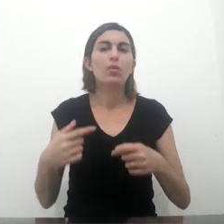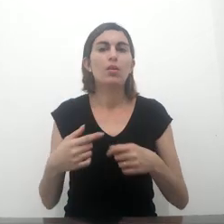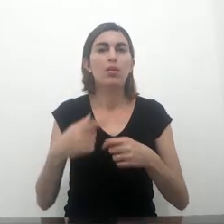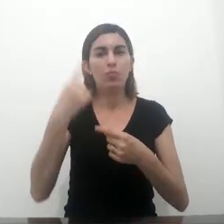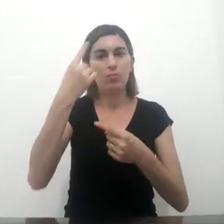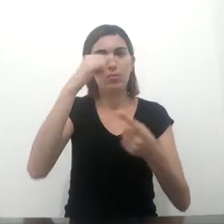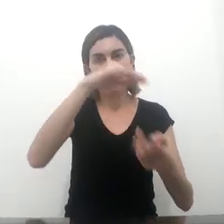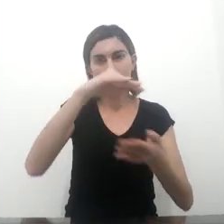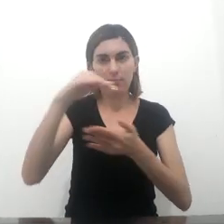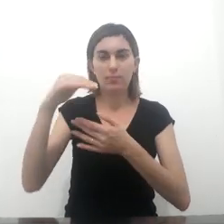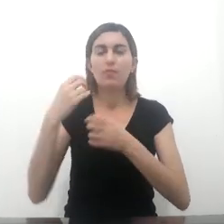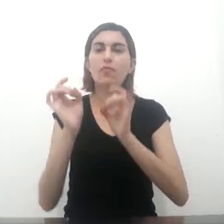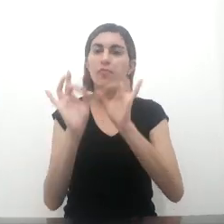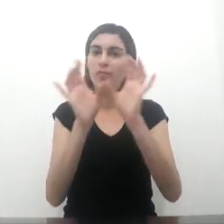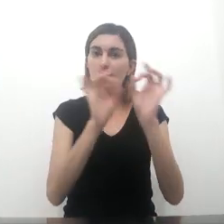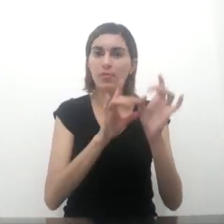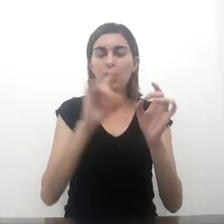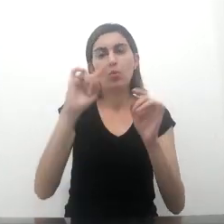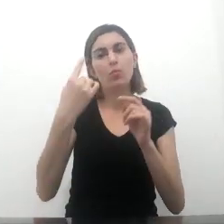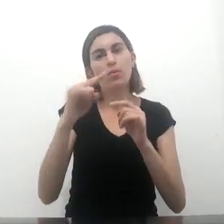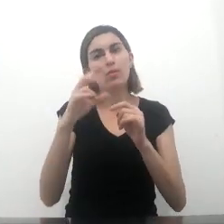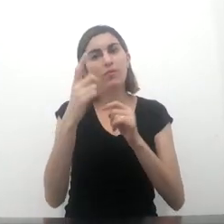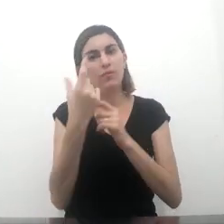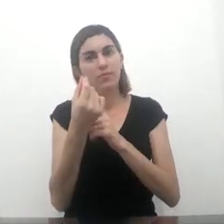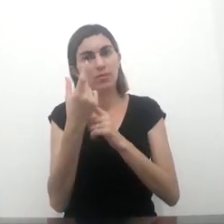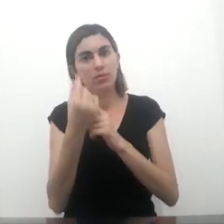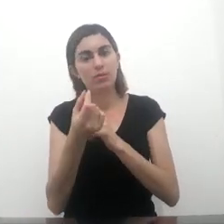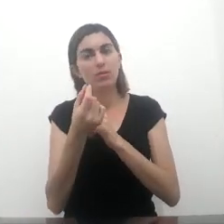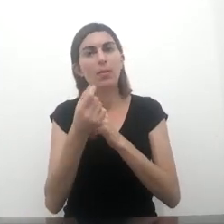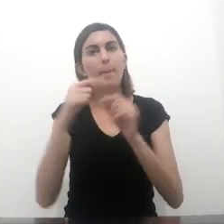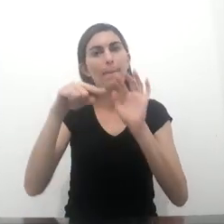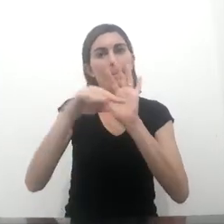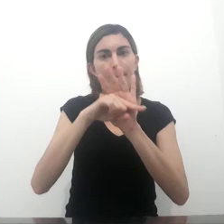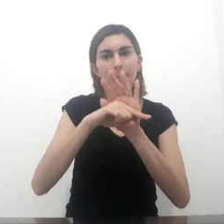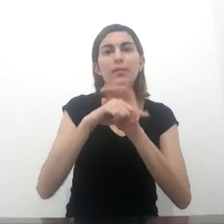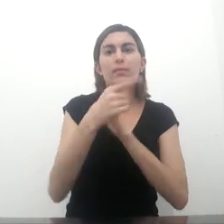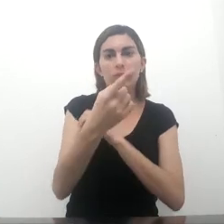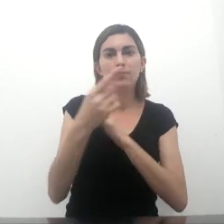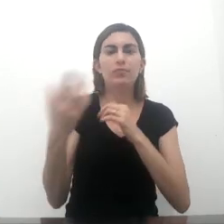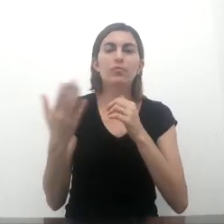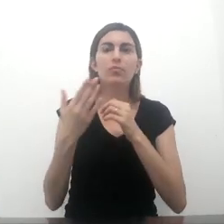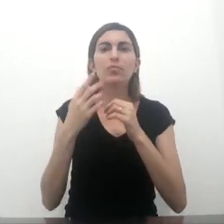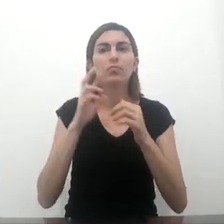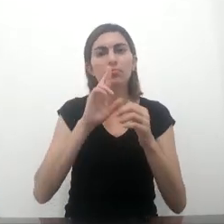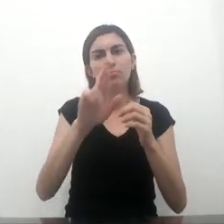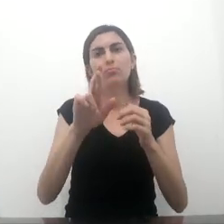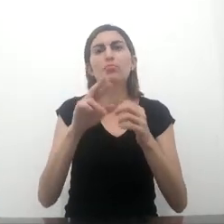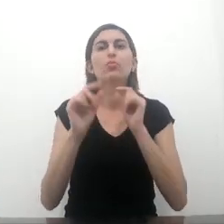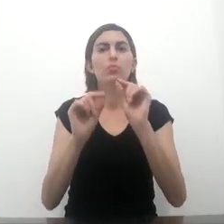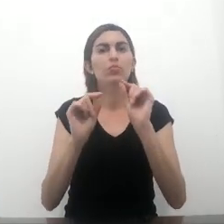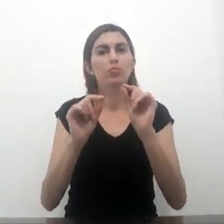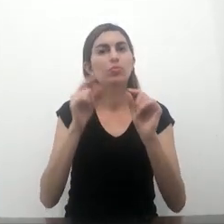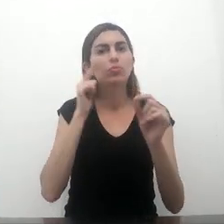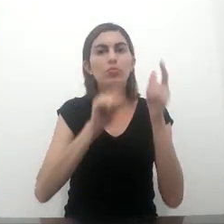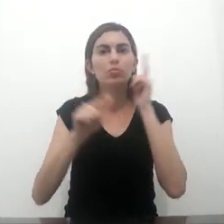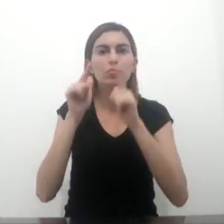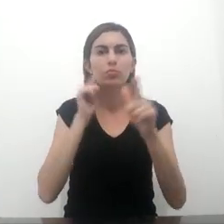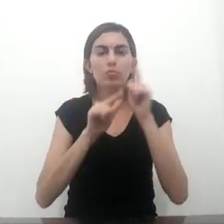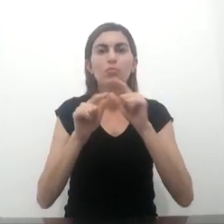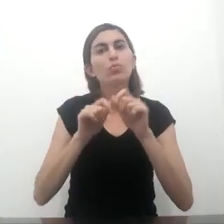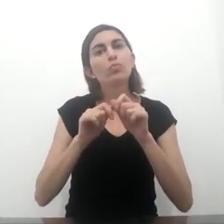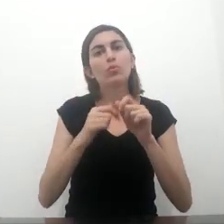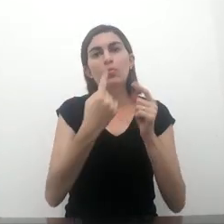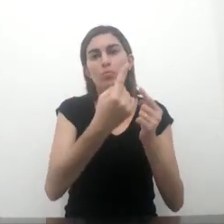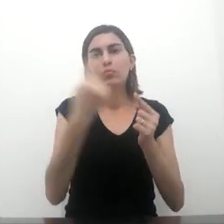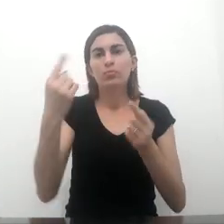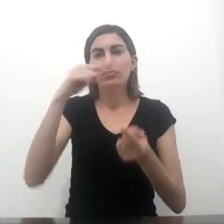garrafa. Você pega o valor que ele vende, que é de 1,20, e faz 1,20 menos esse valor. O resultado é o lucro